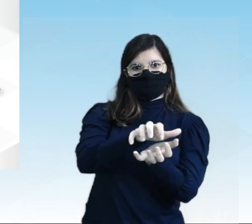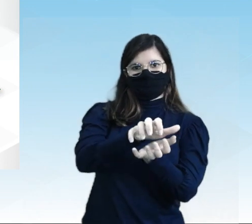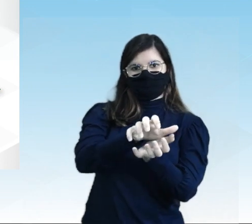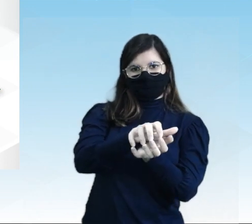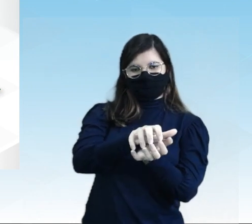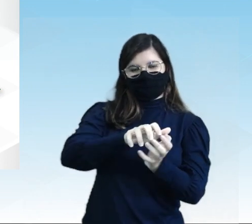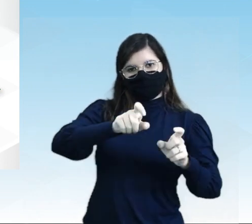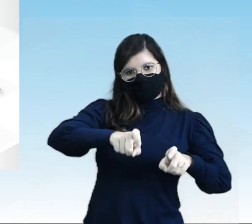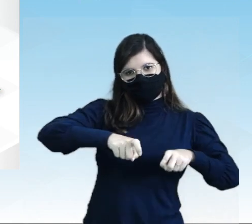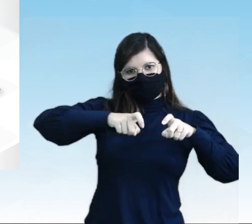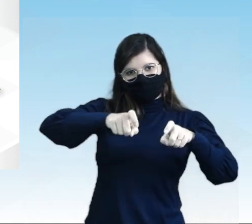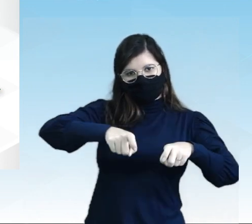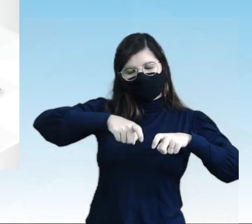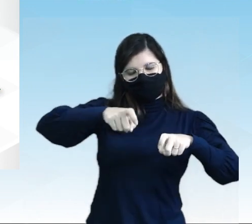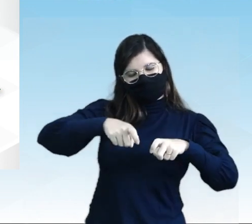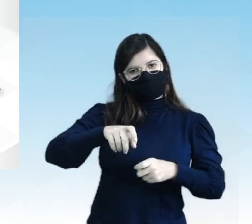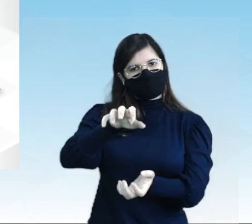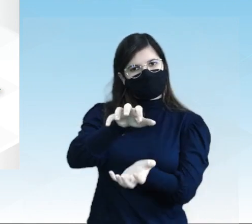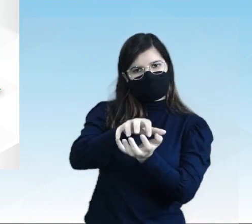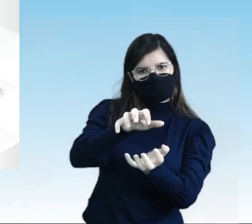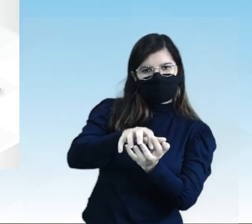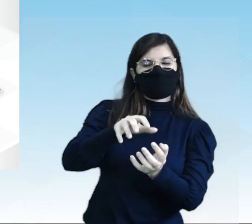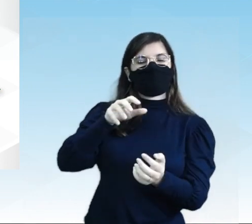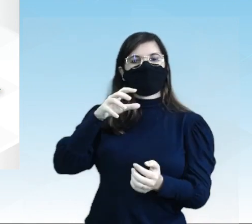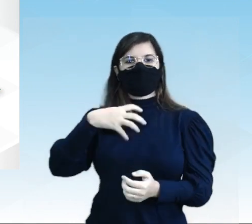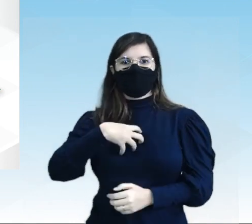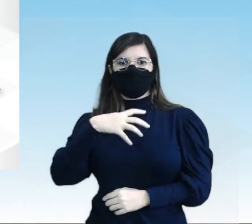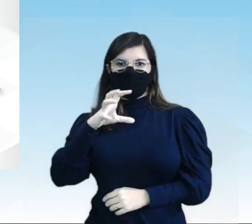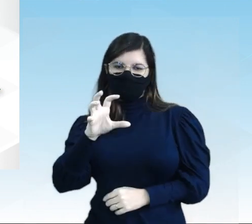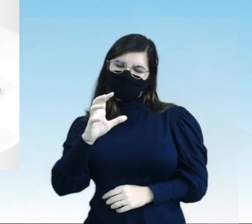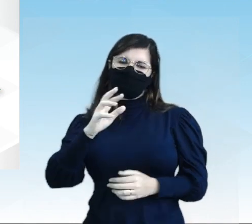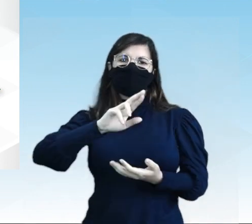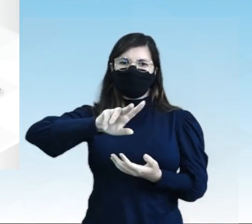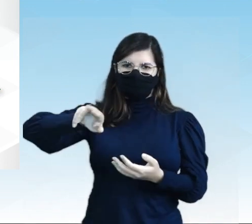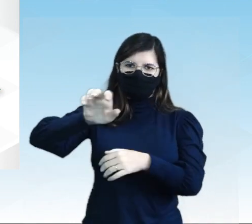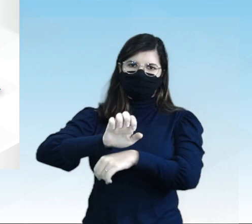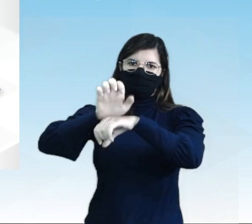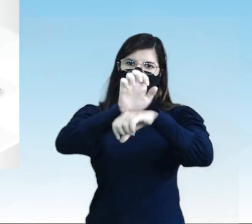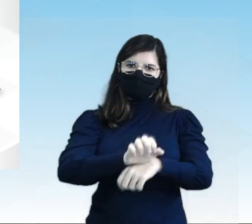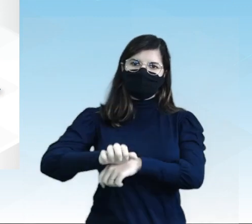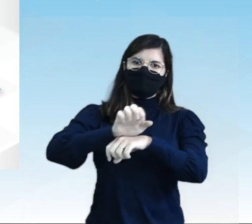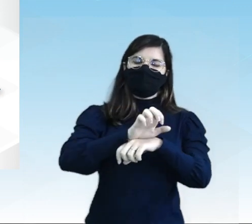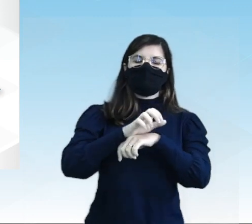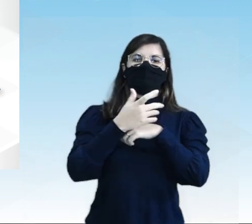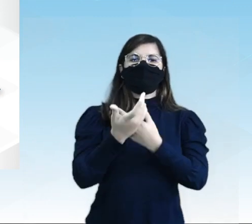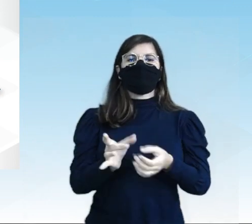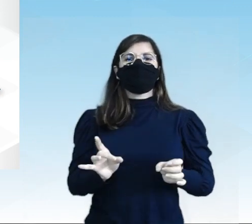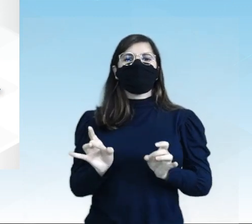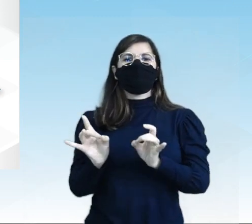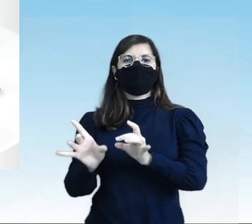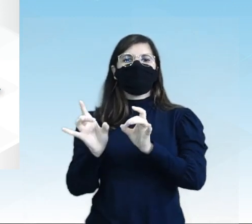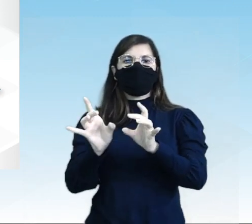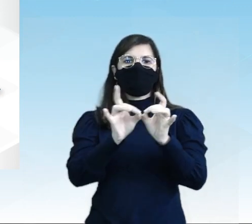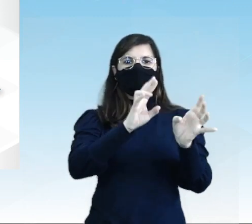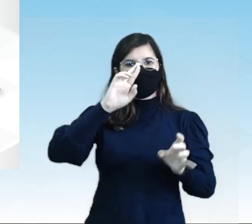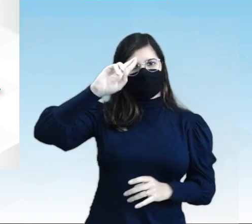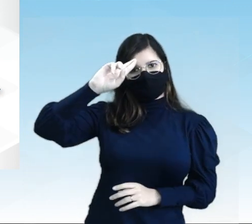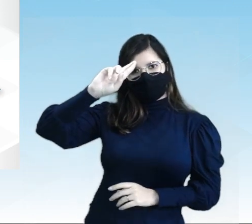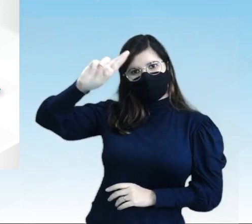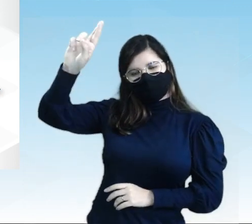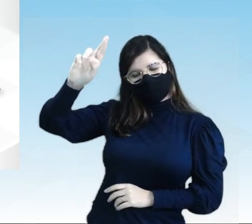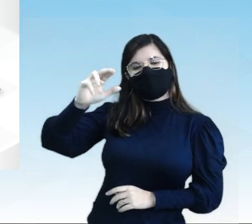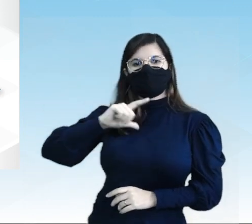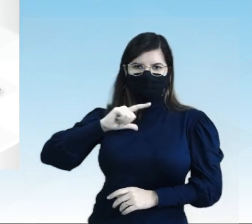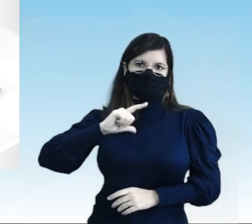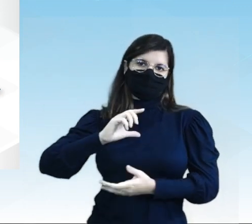né seja aqui em Pernambuco Salvador etc então esses Comerciantes né já tinha investimento